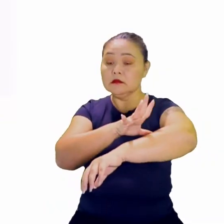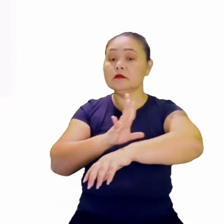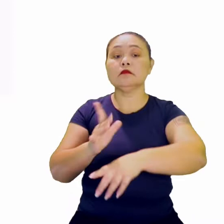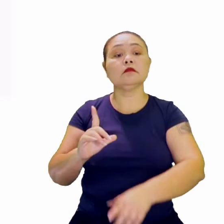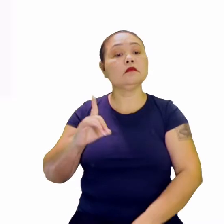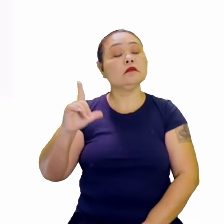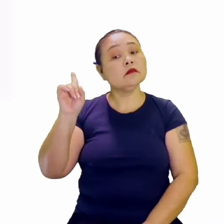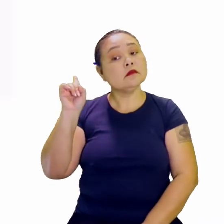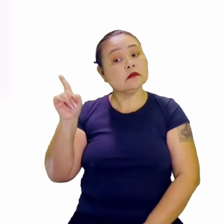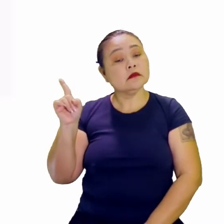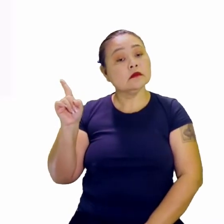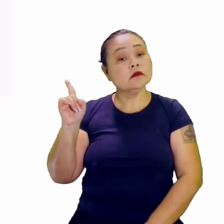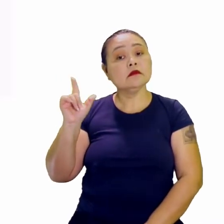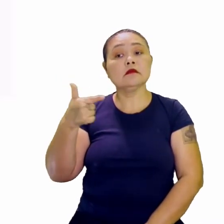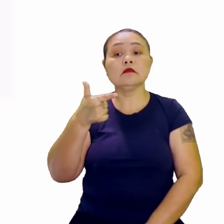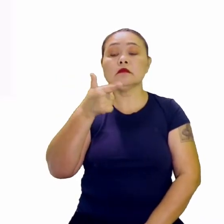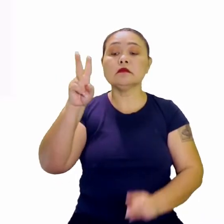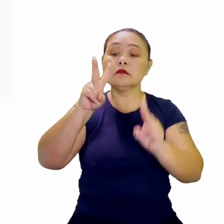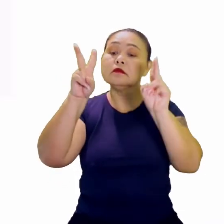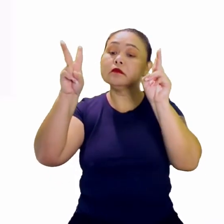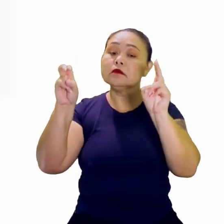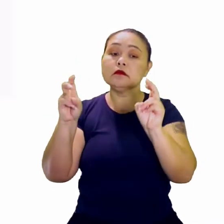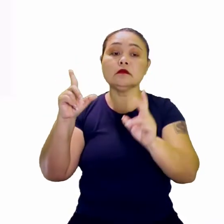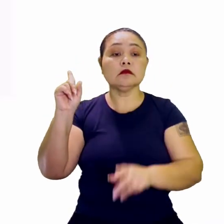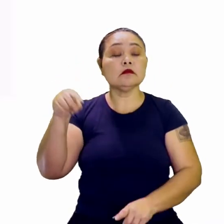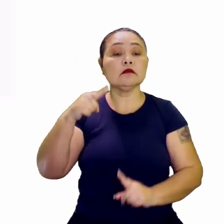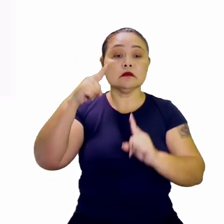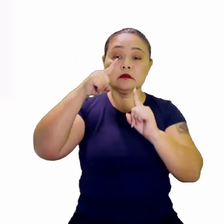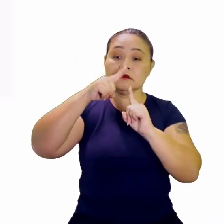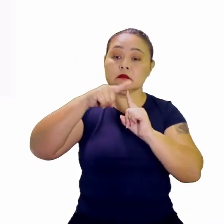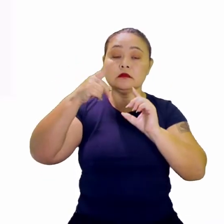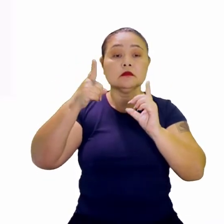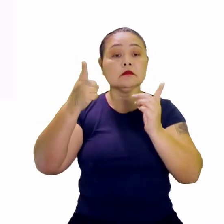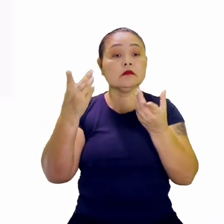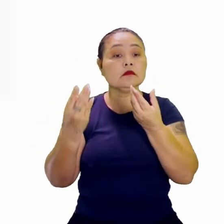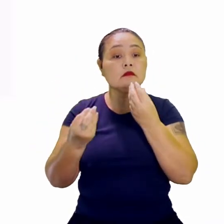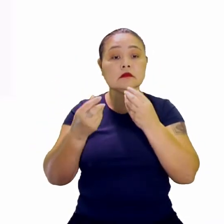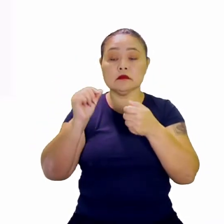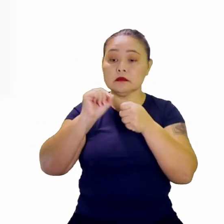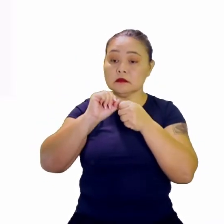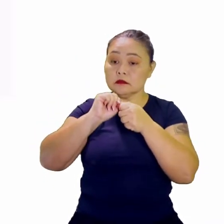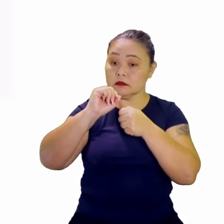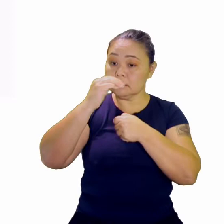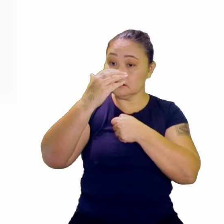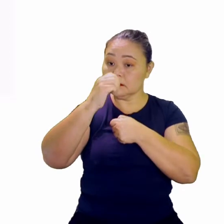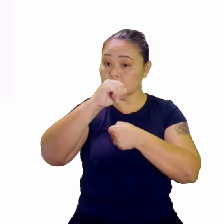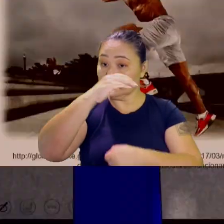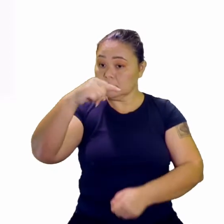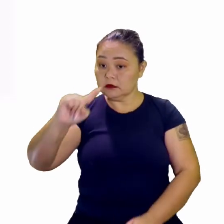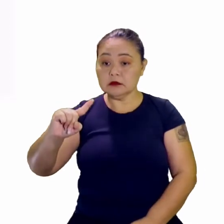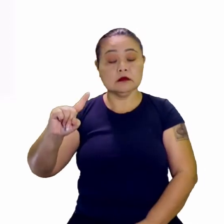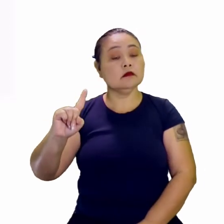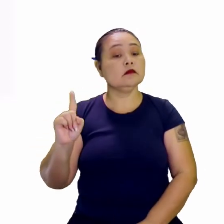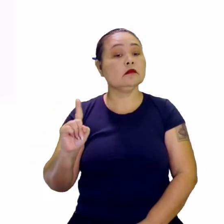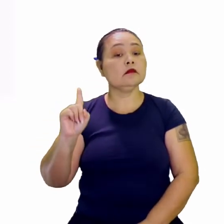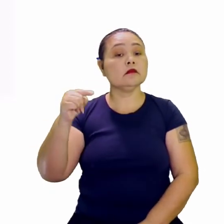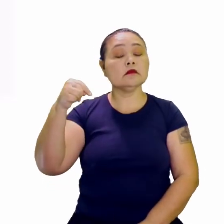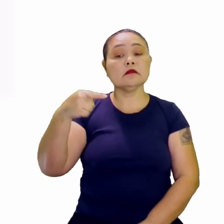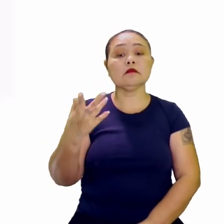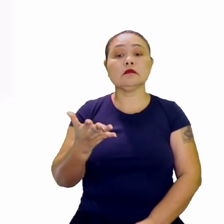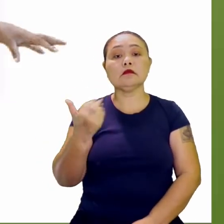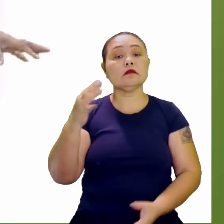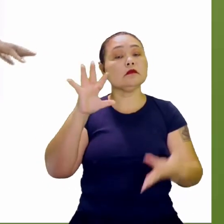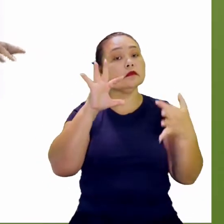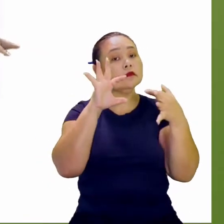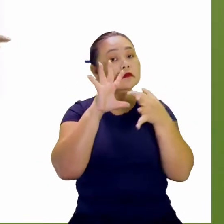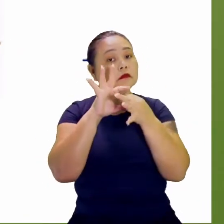nós chegamos aqui num outro assunto, que são os tipos de ação. Então vejam bem, vem aqui comigo só para a gente contextualizar